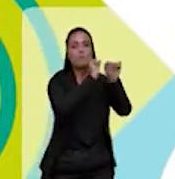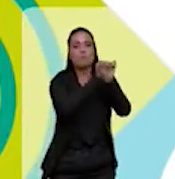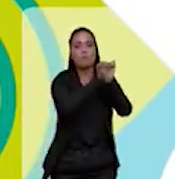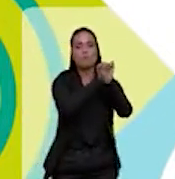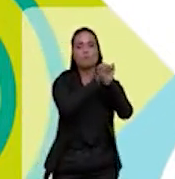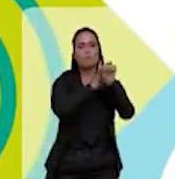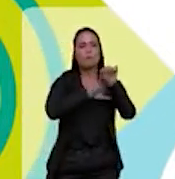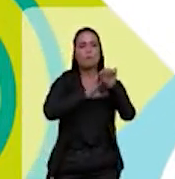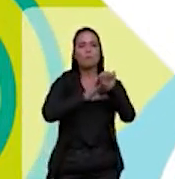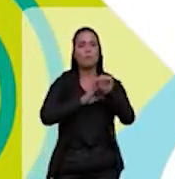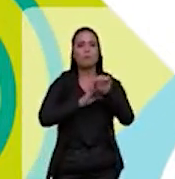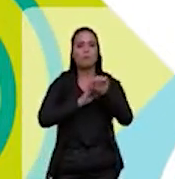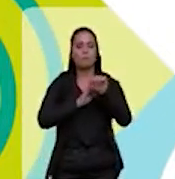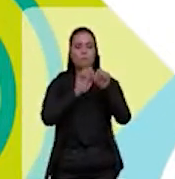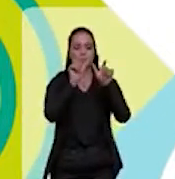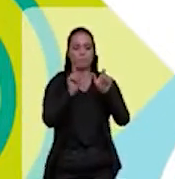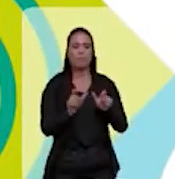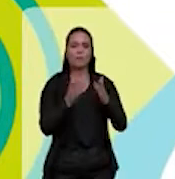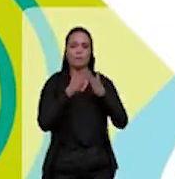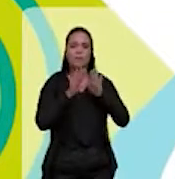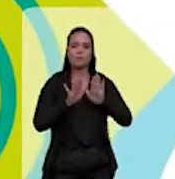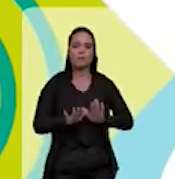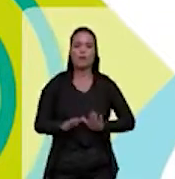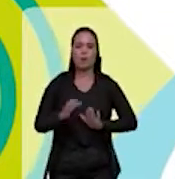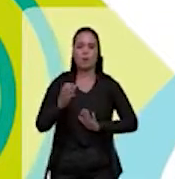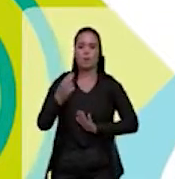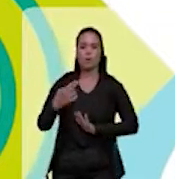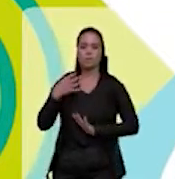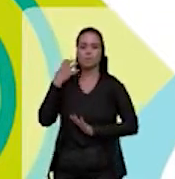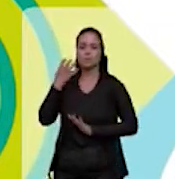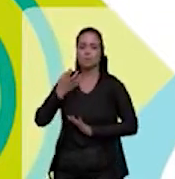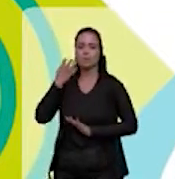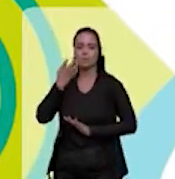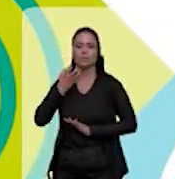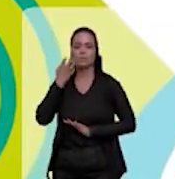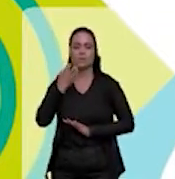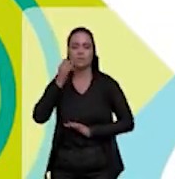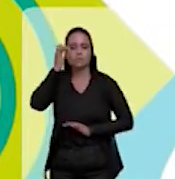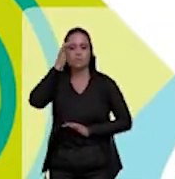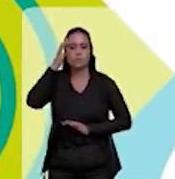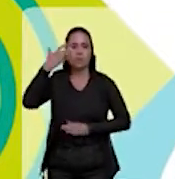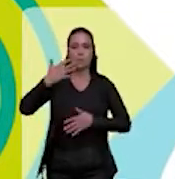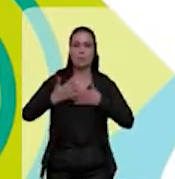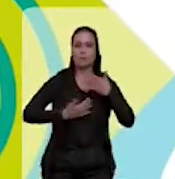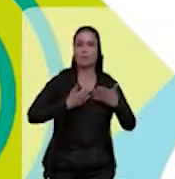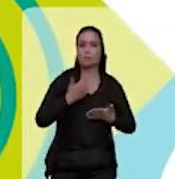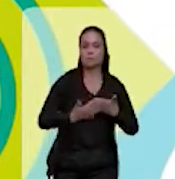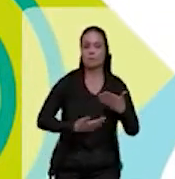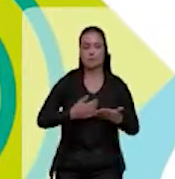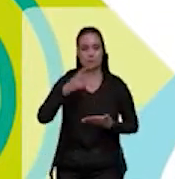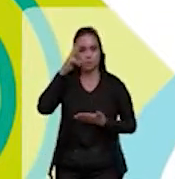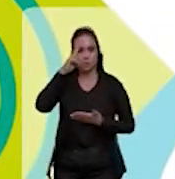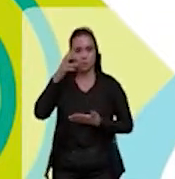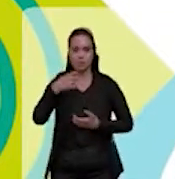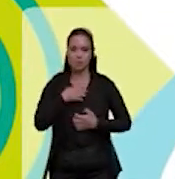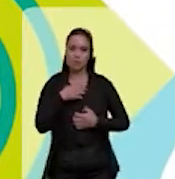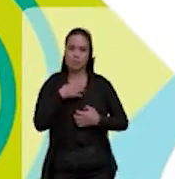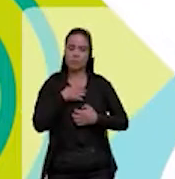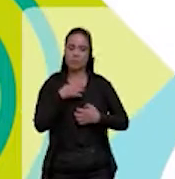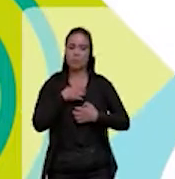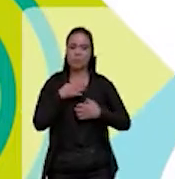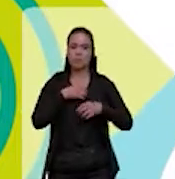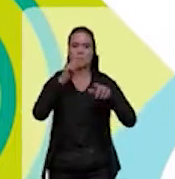os componentes da ficção e da poesia ou seja sonhos processos históricos sentimentos